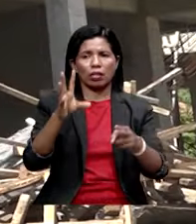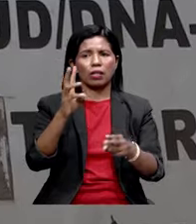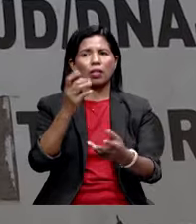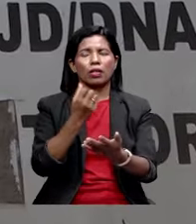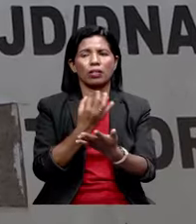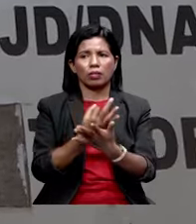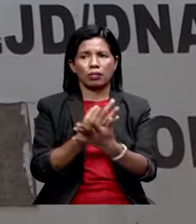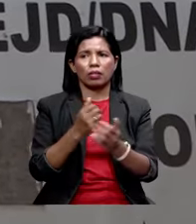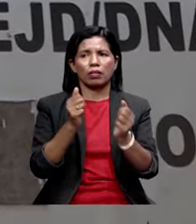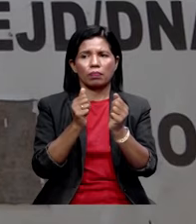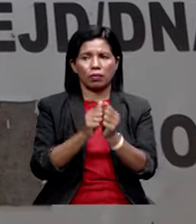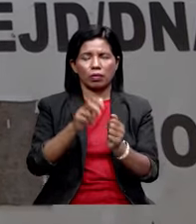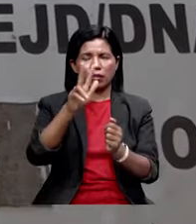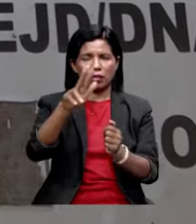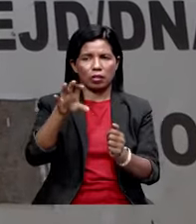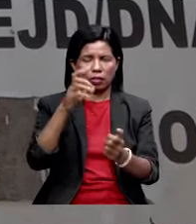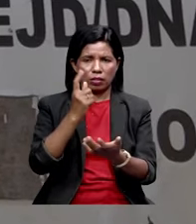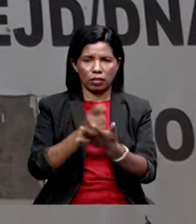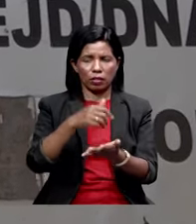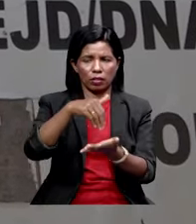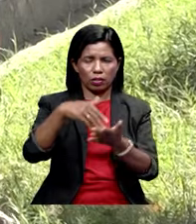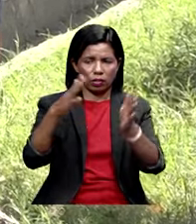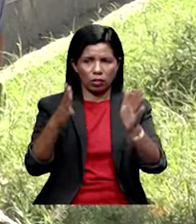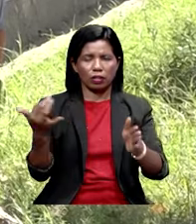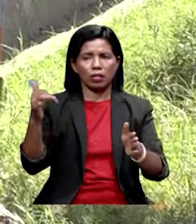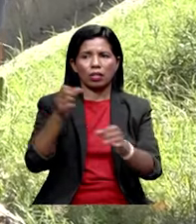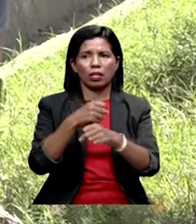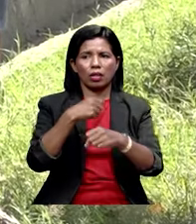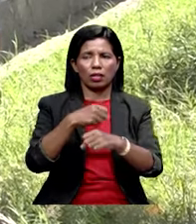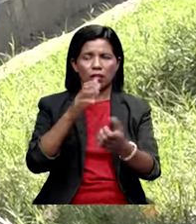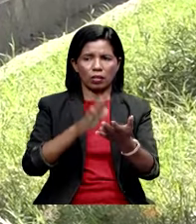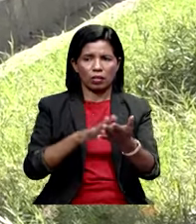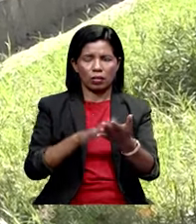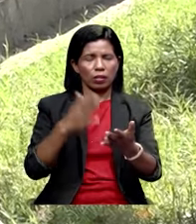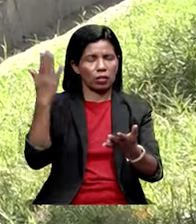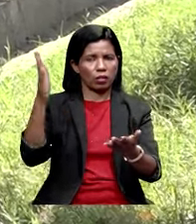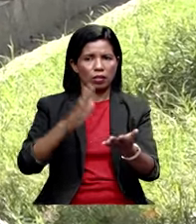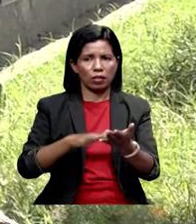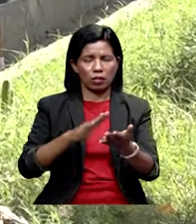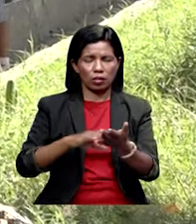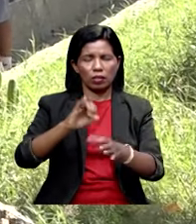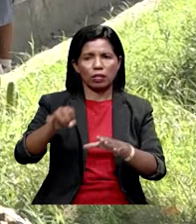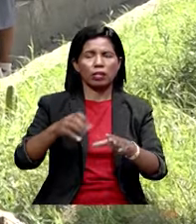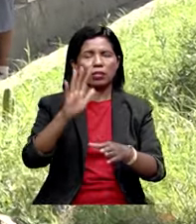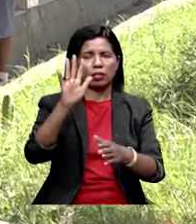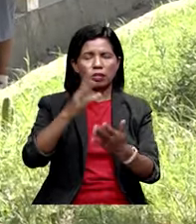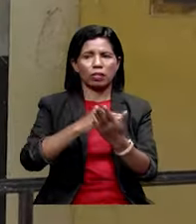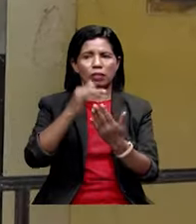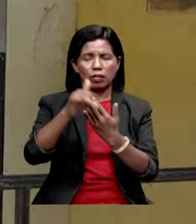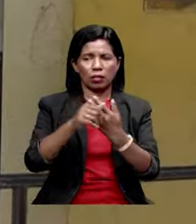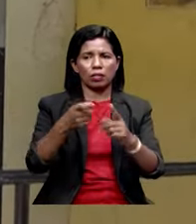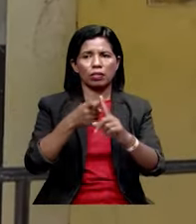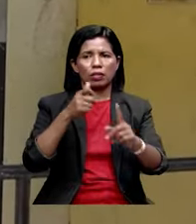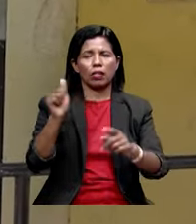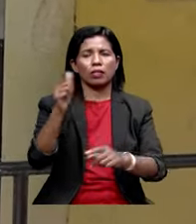rihun atos tolorecen. Dadao, né? Estudante sida nebe, makalau hela estudo e a escola secundária geral 5 de maio, husi